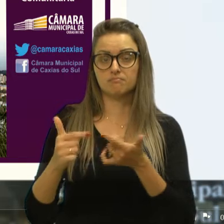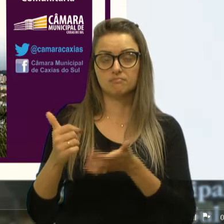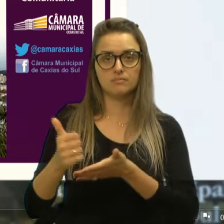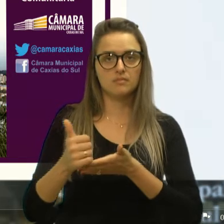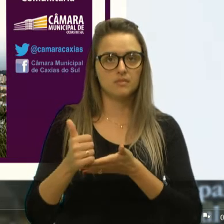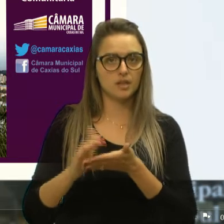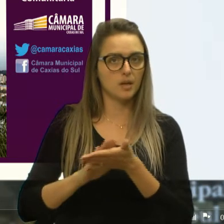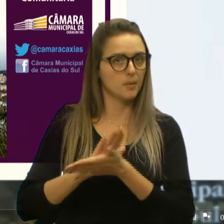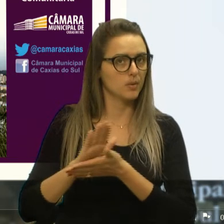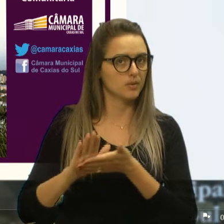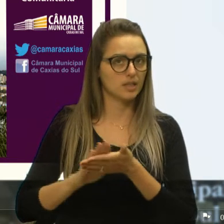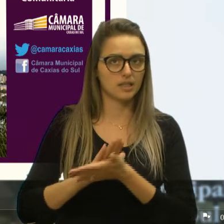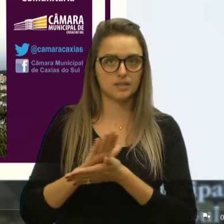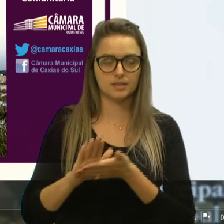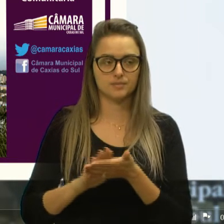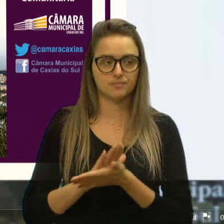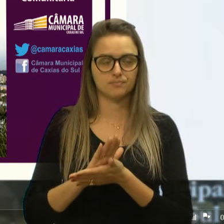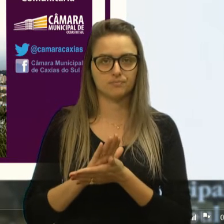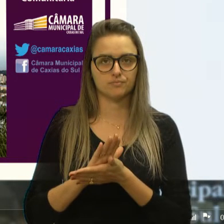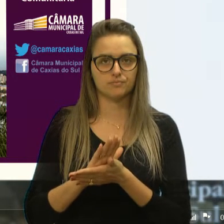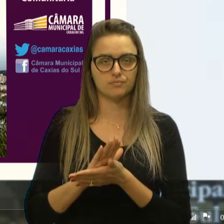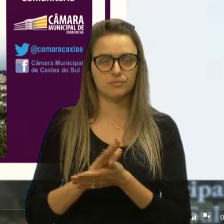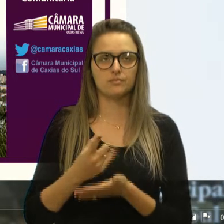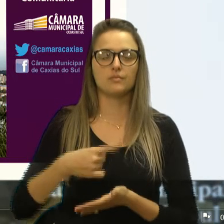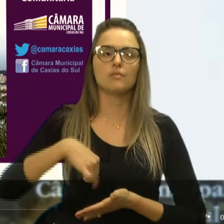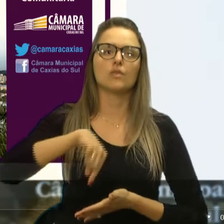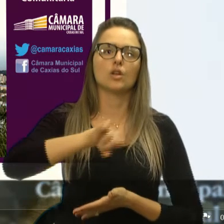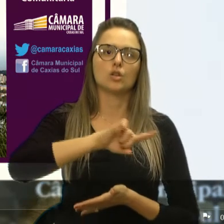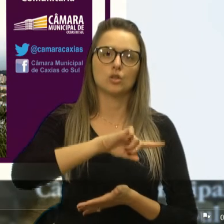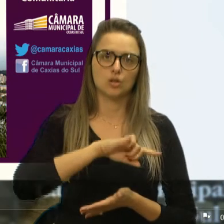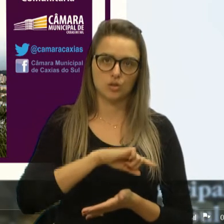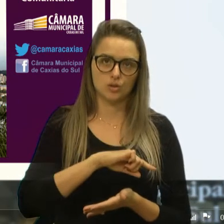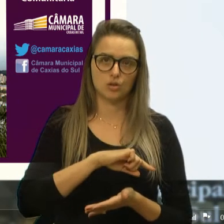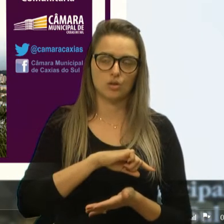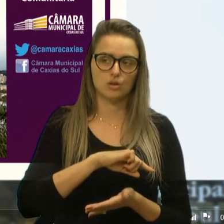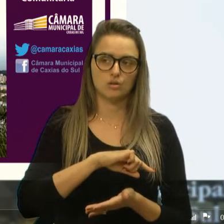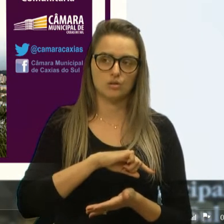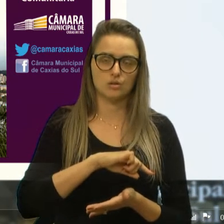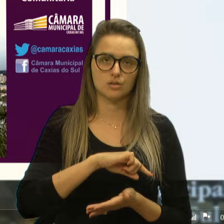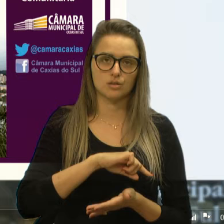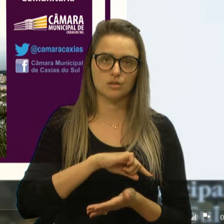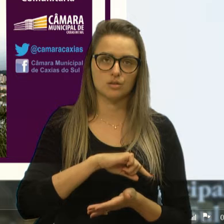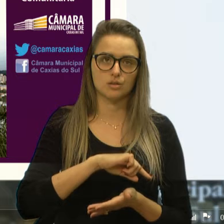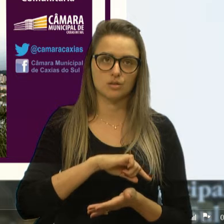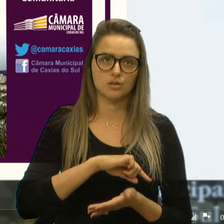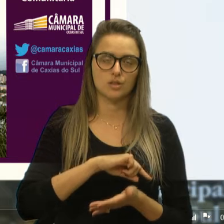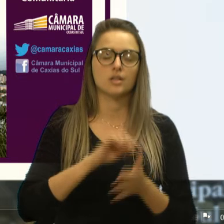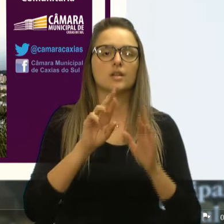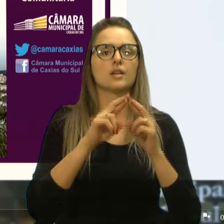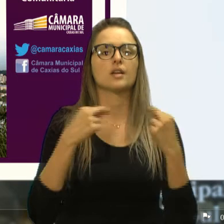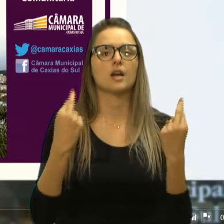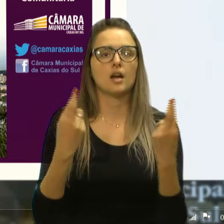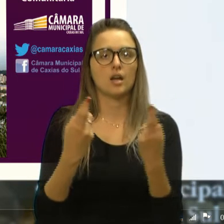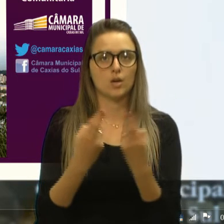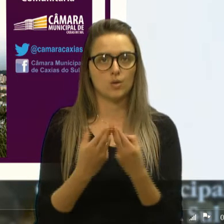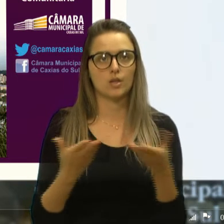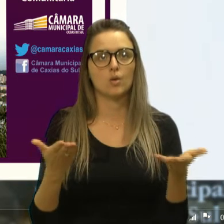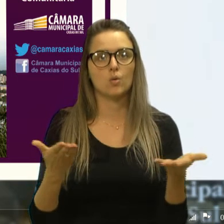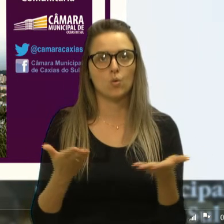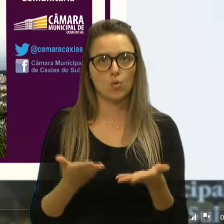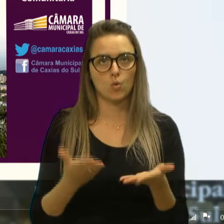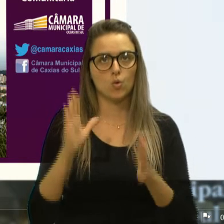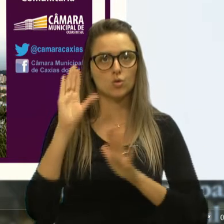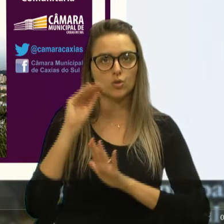questão então esperamos quero é bom dizer aqui que essa audiência pública hoje é bom